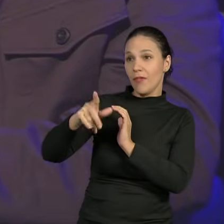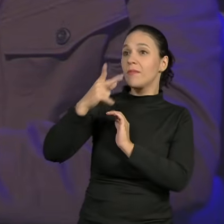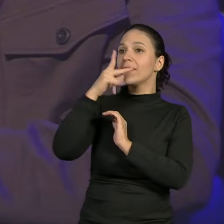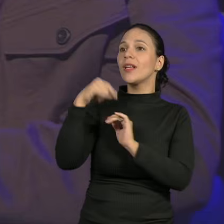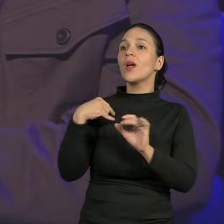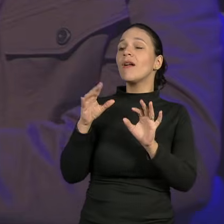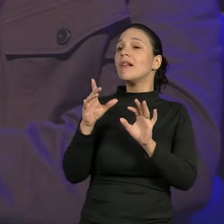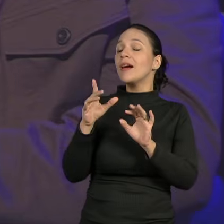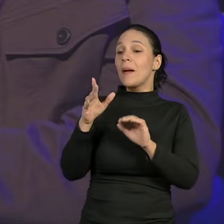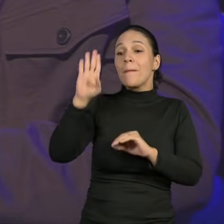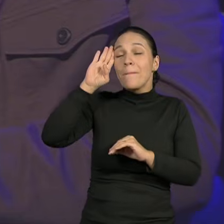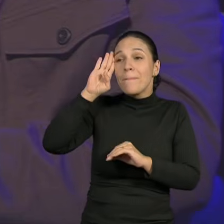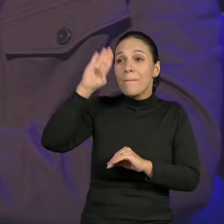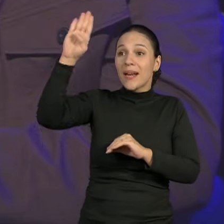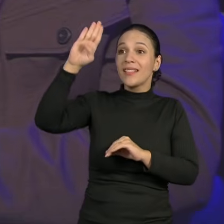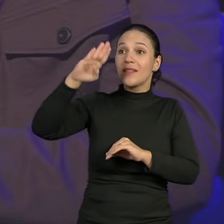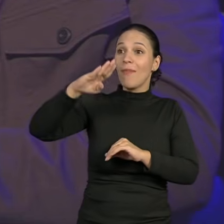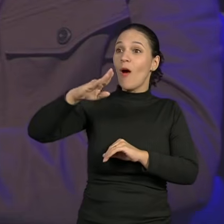eixo...